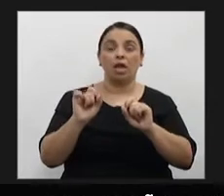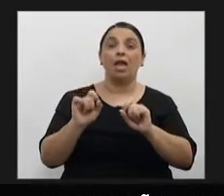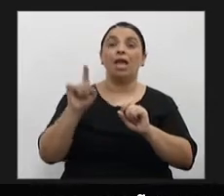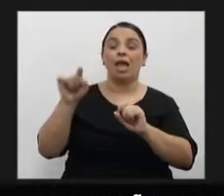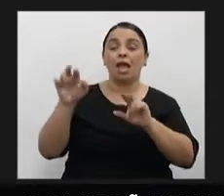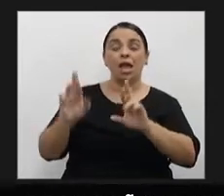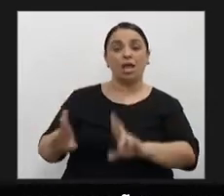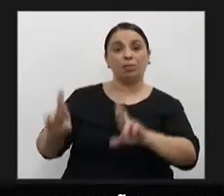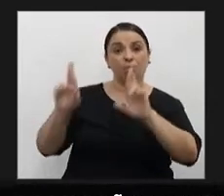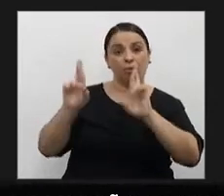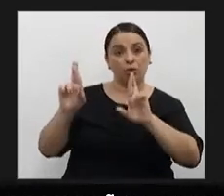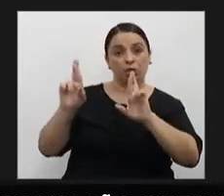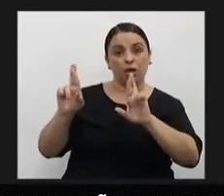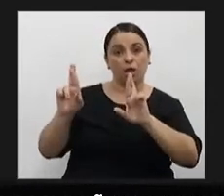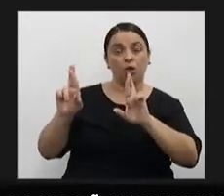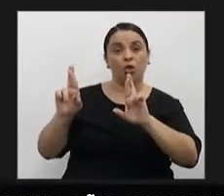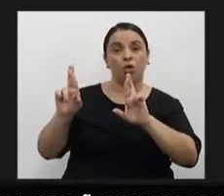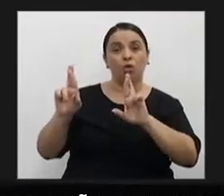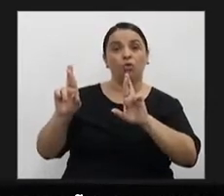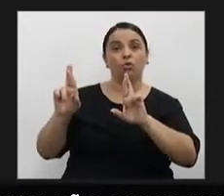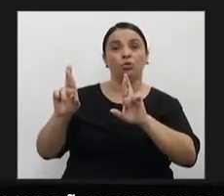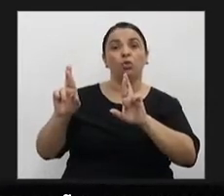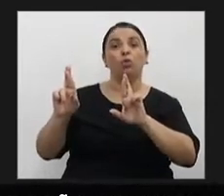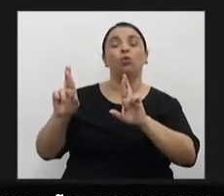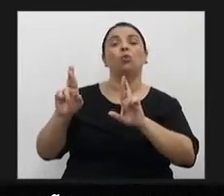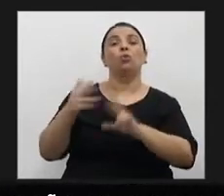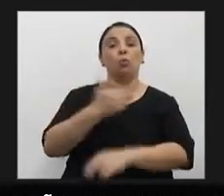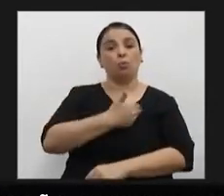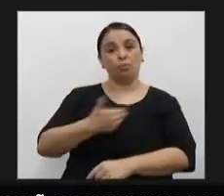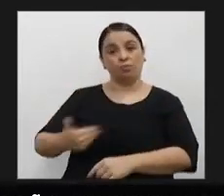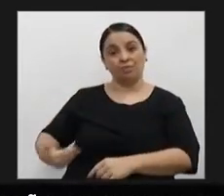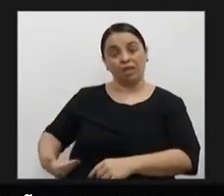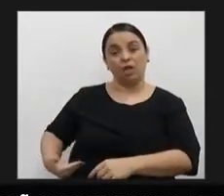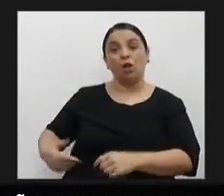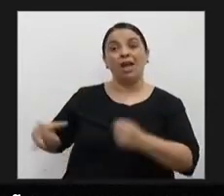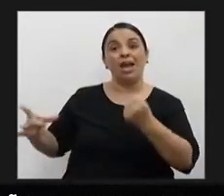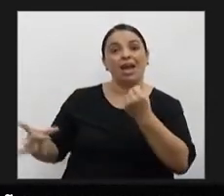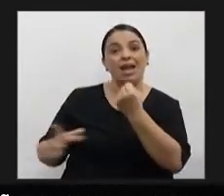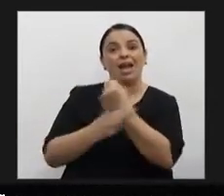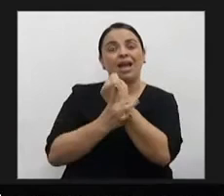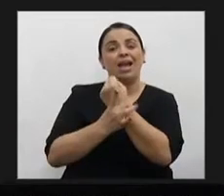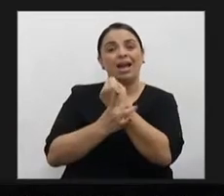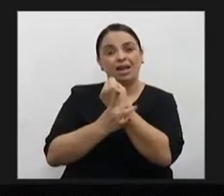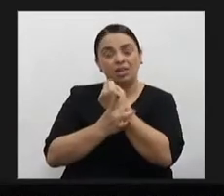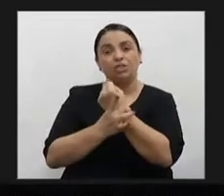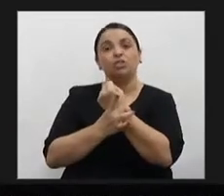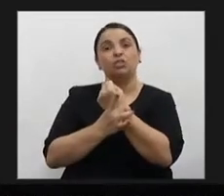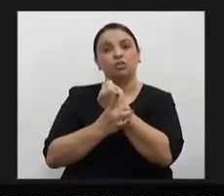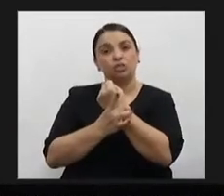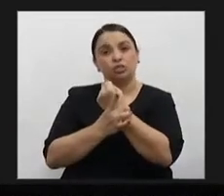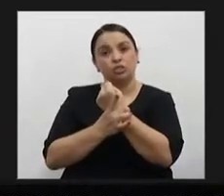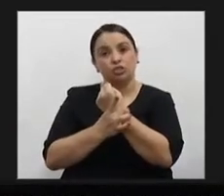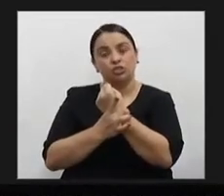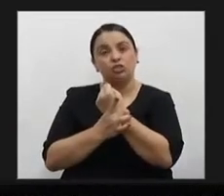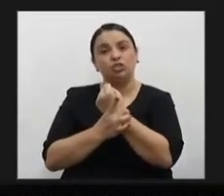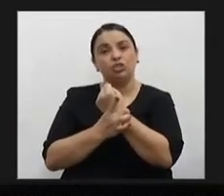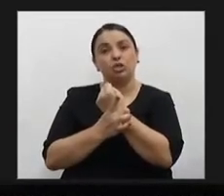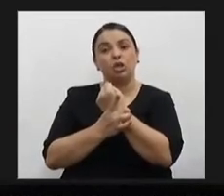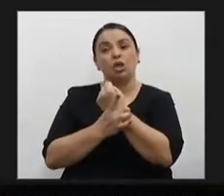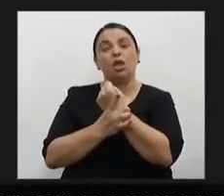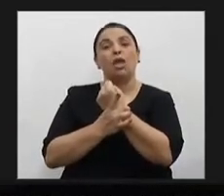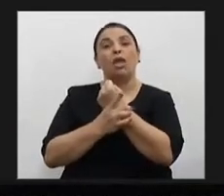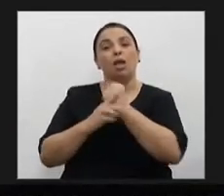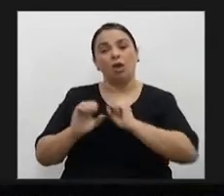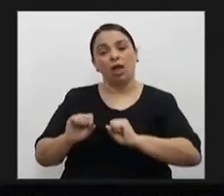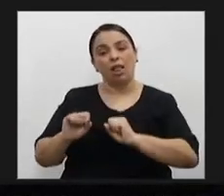público garantir a dignidade da pessoa com deficiência ao longo de toda a vida.